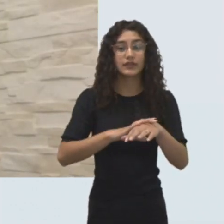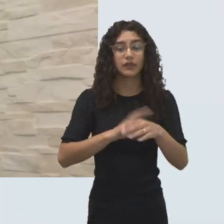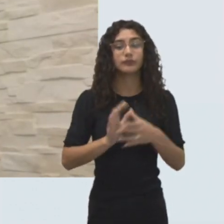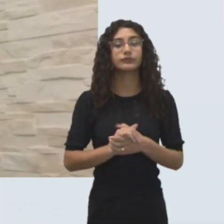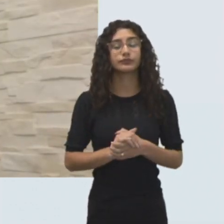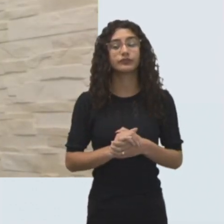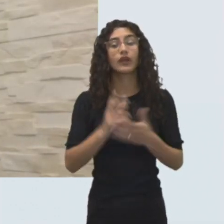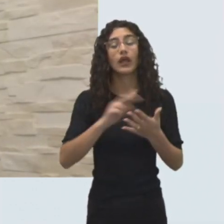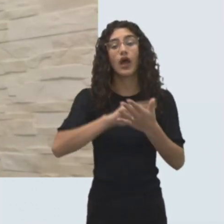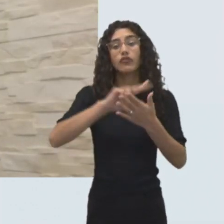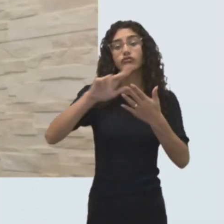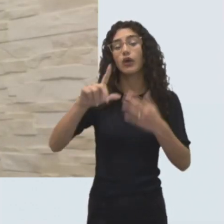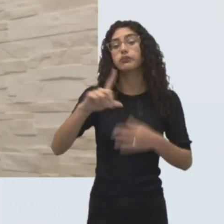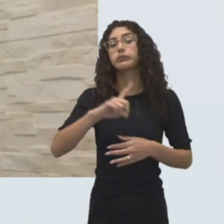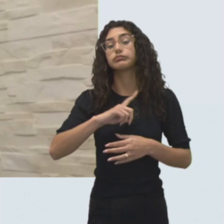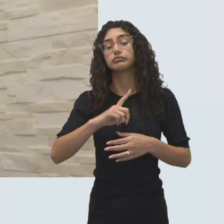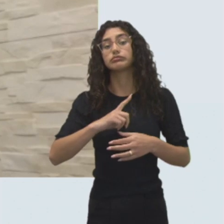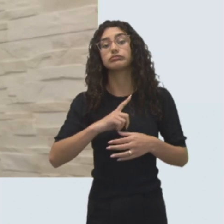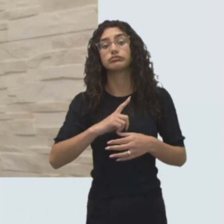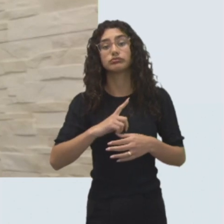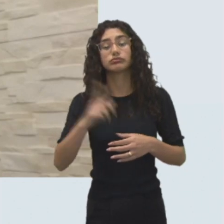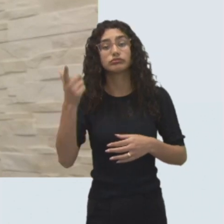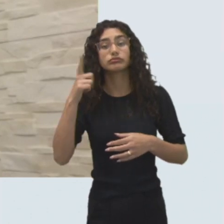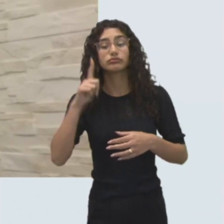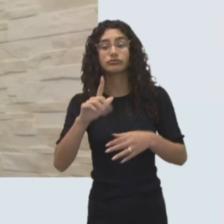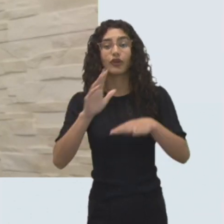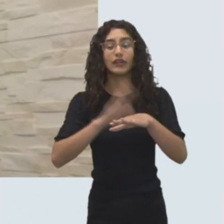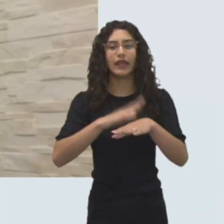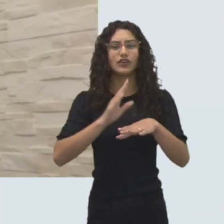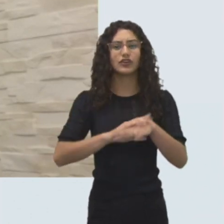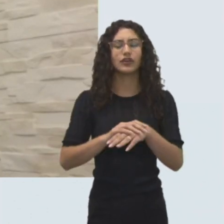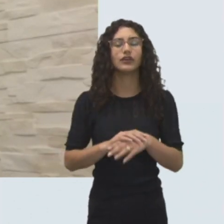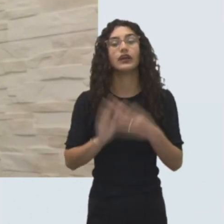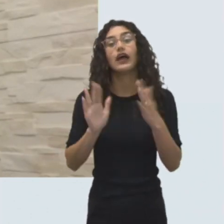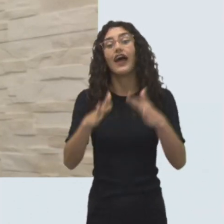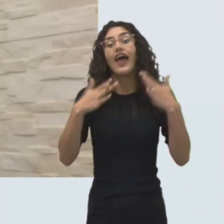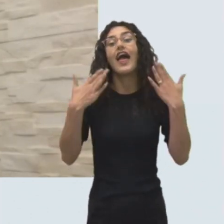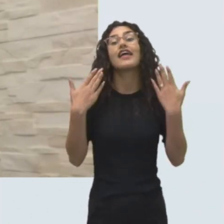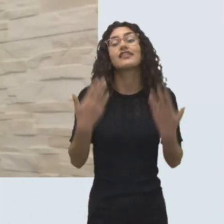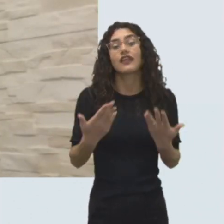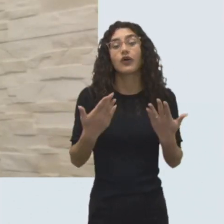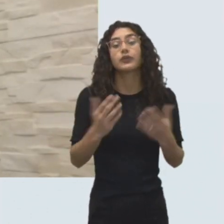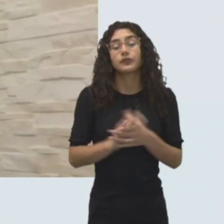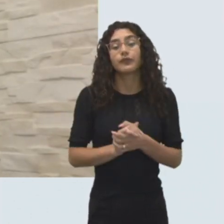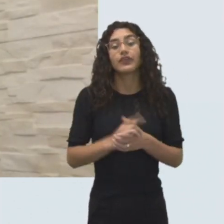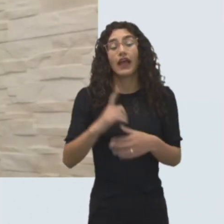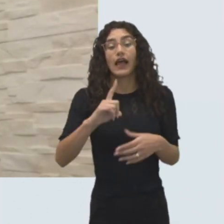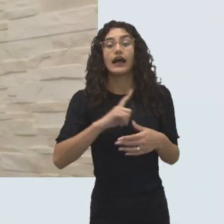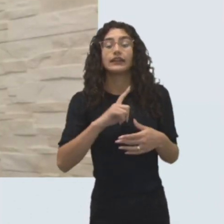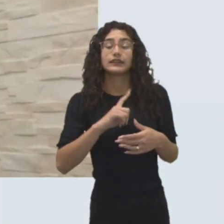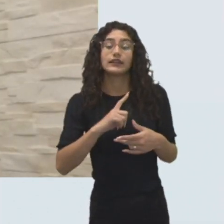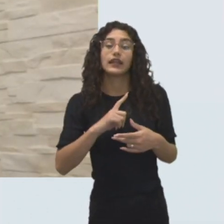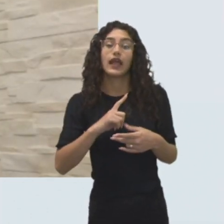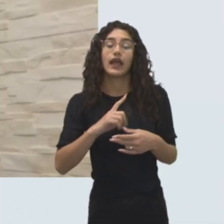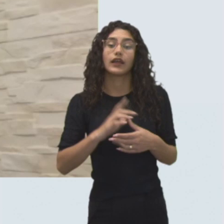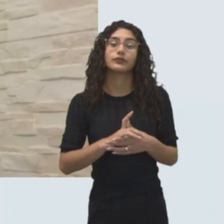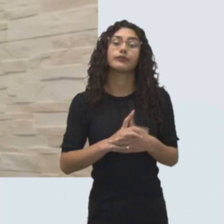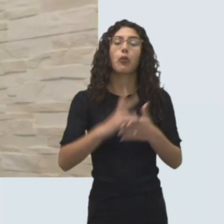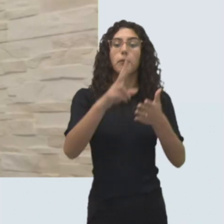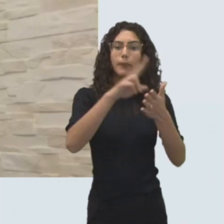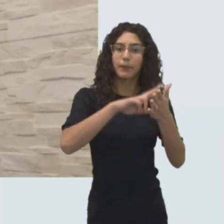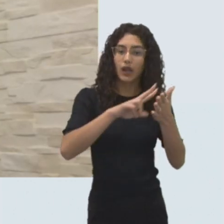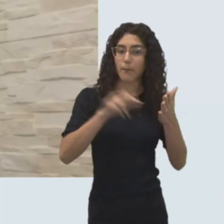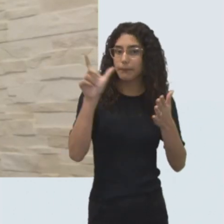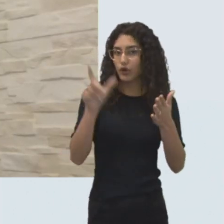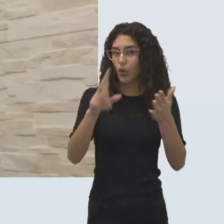outro encadeamento e possibilidade de leitura. Então, existe por parte do leitor